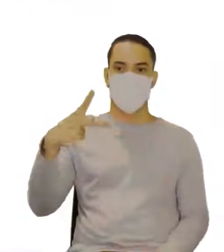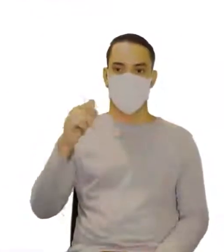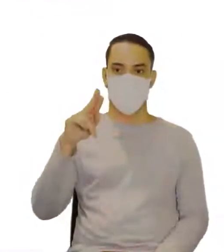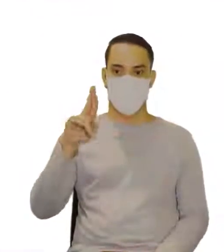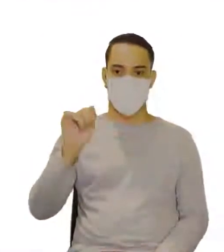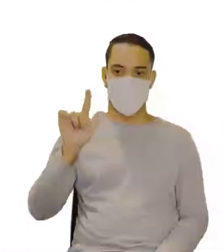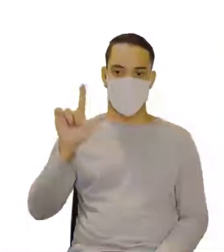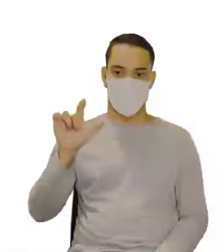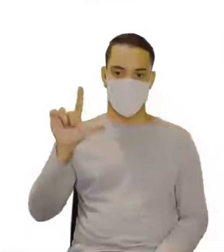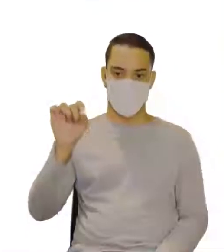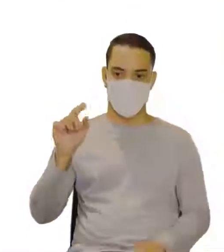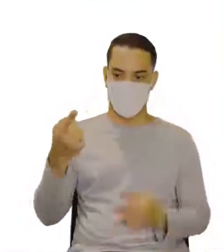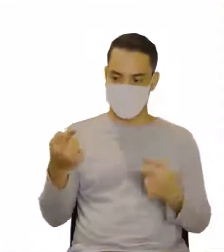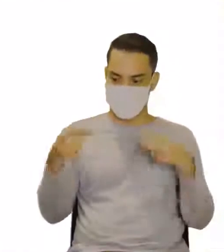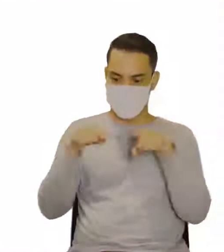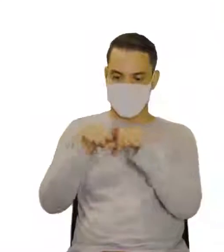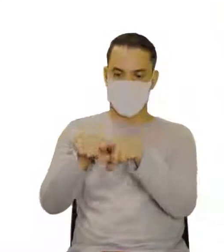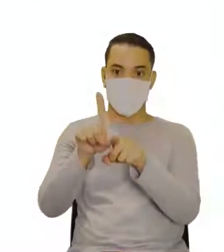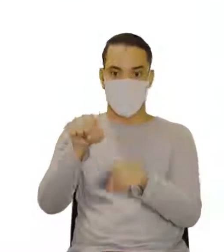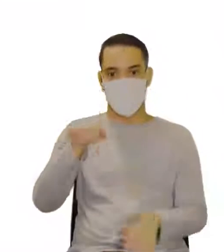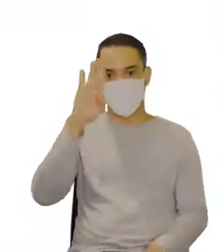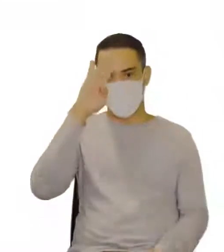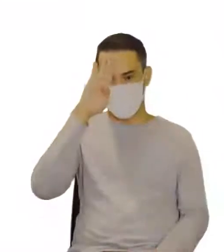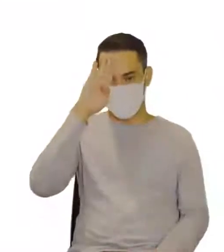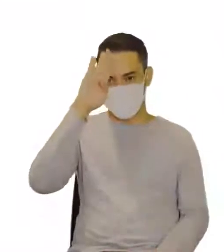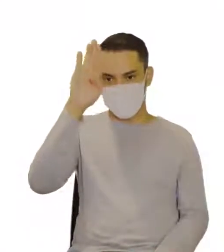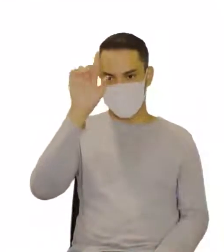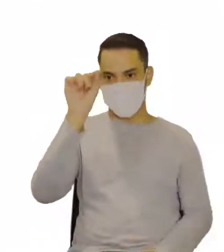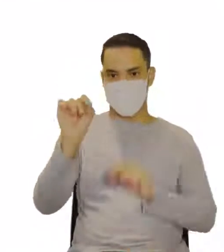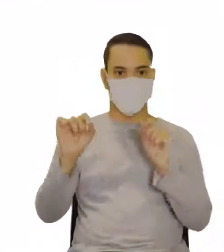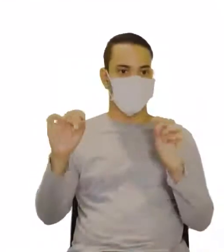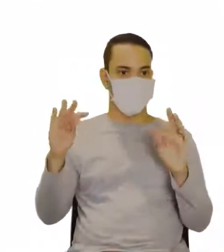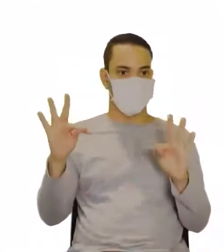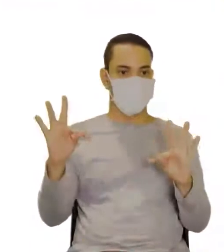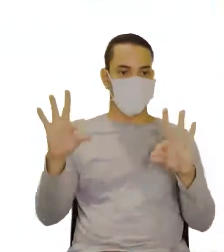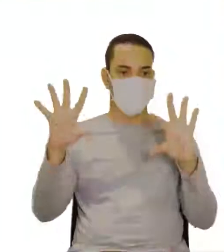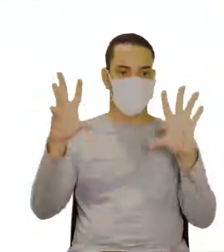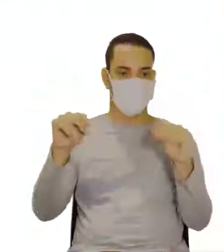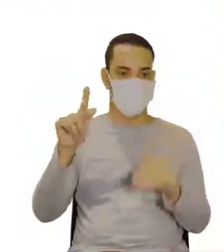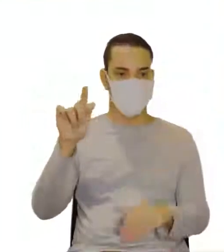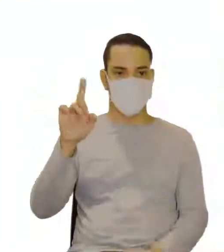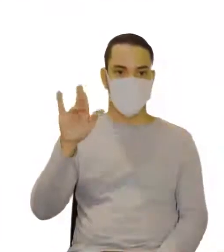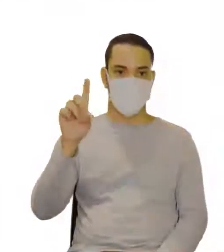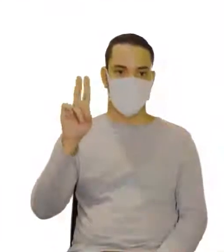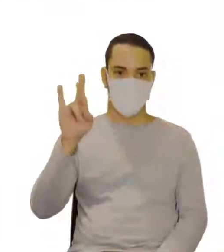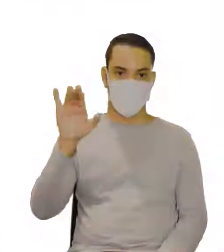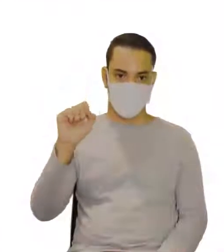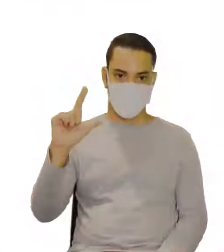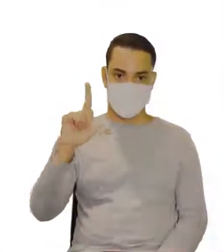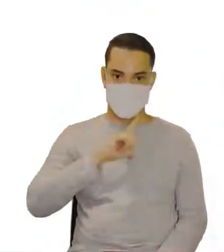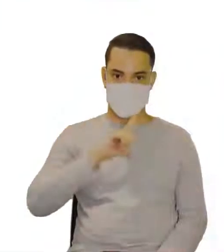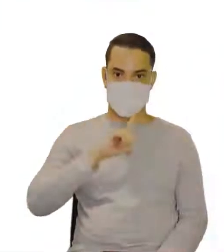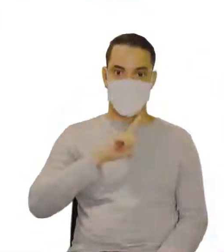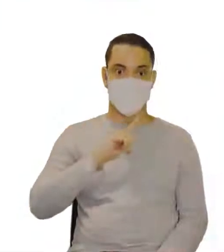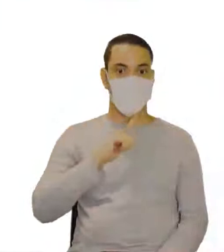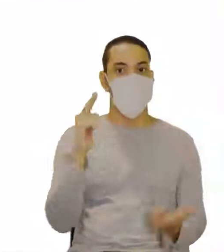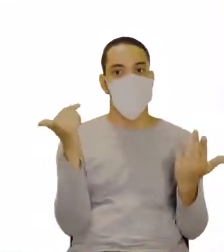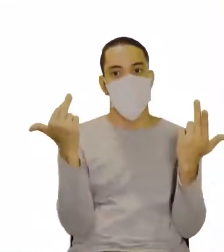é fundamental que todos os geradores tenham força